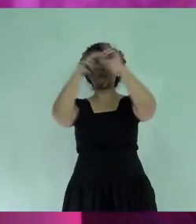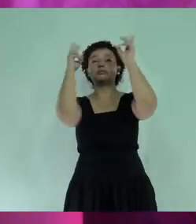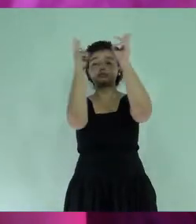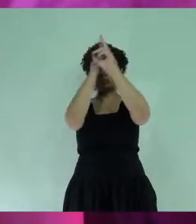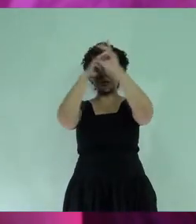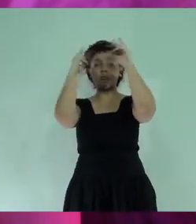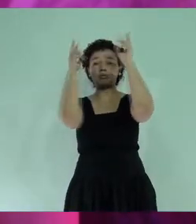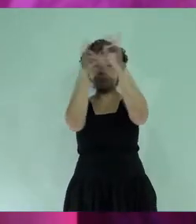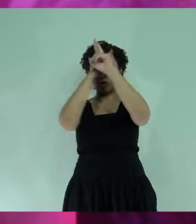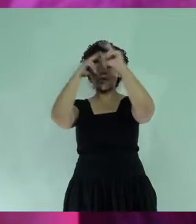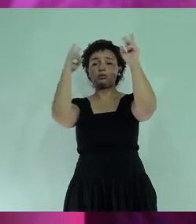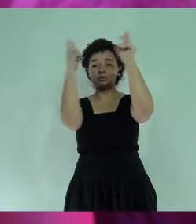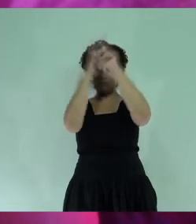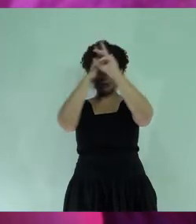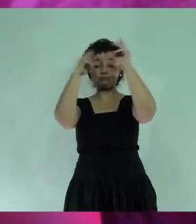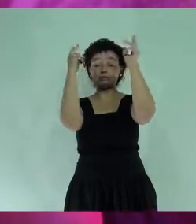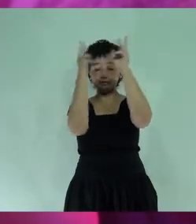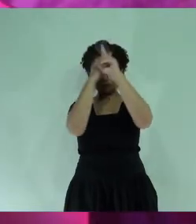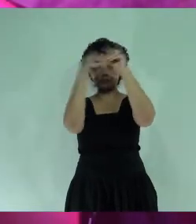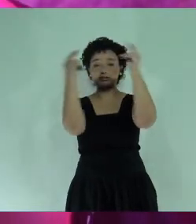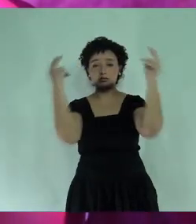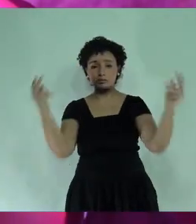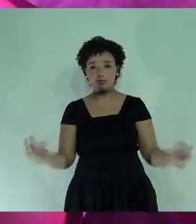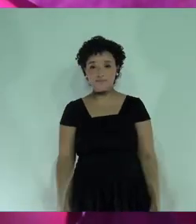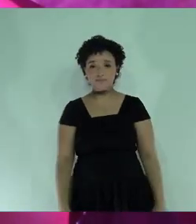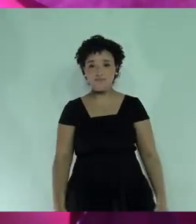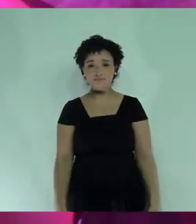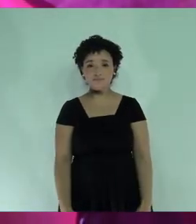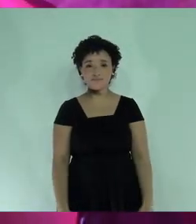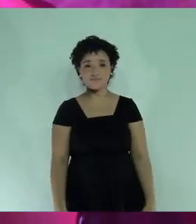nas ervas alcoólatras do pai dependente e da mãe defunta,